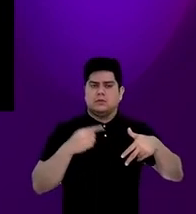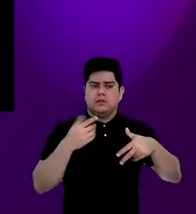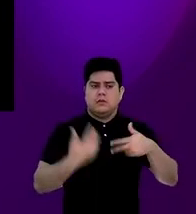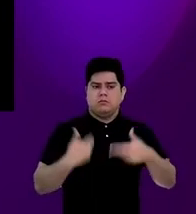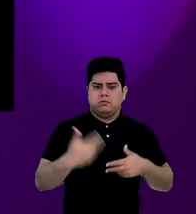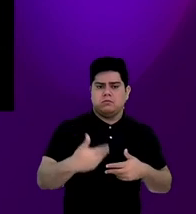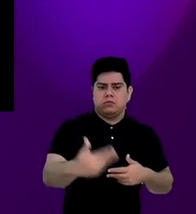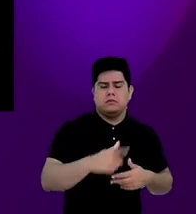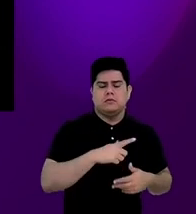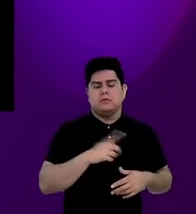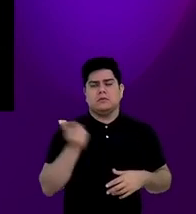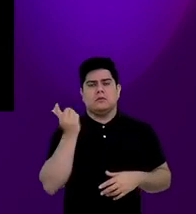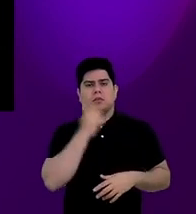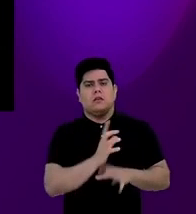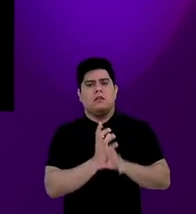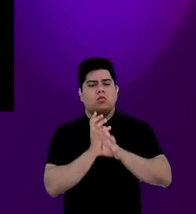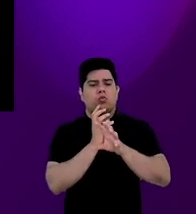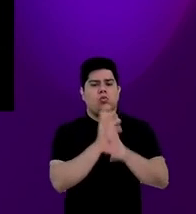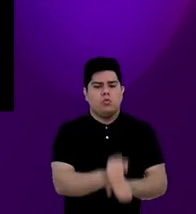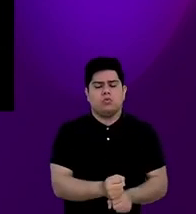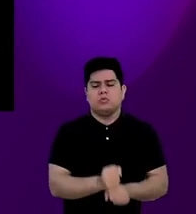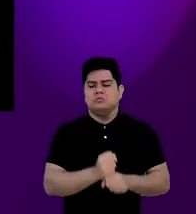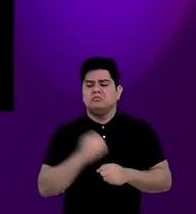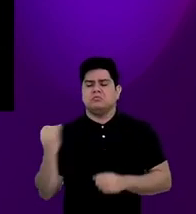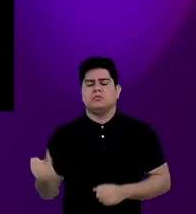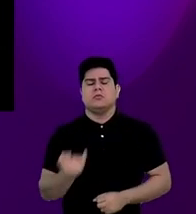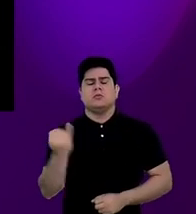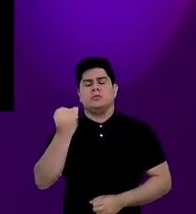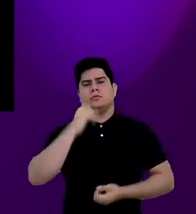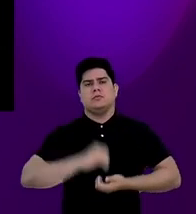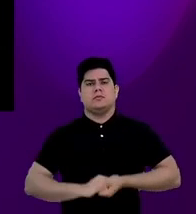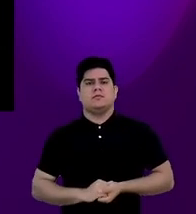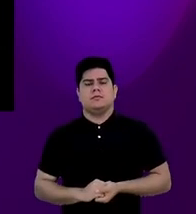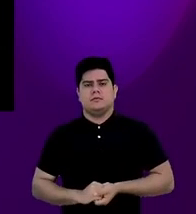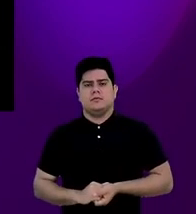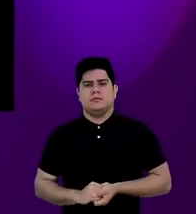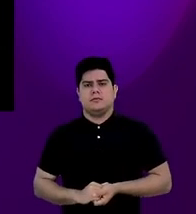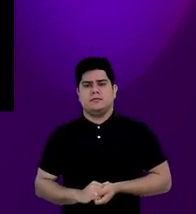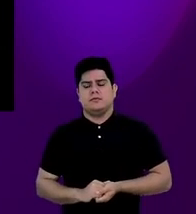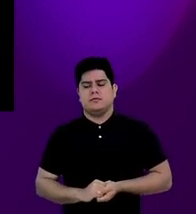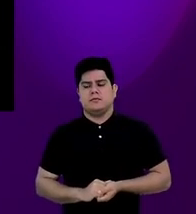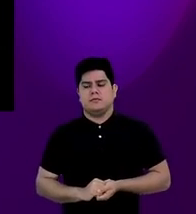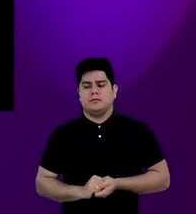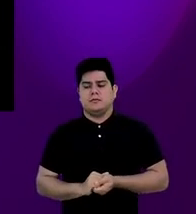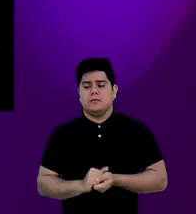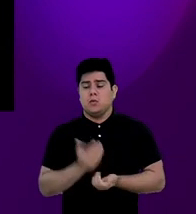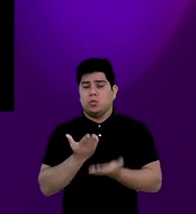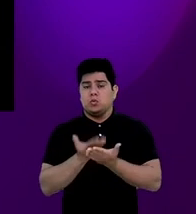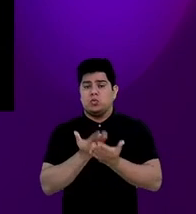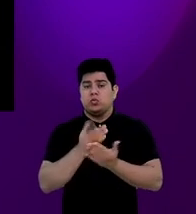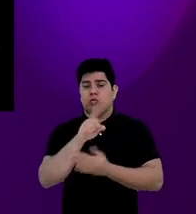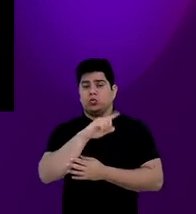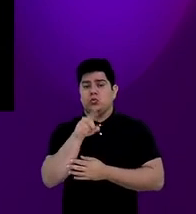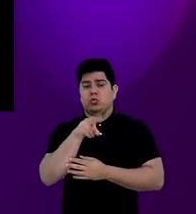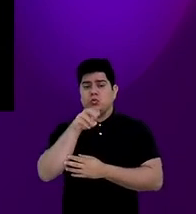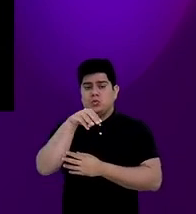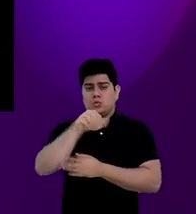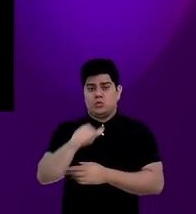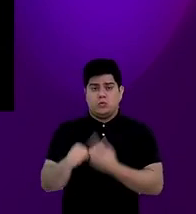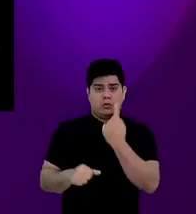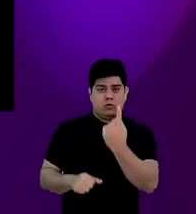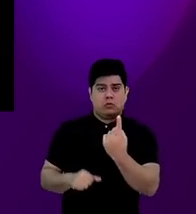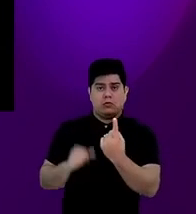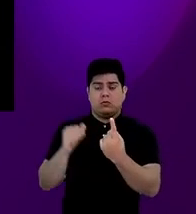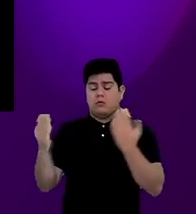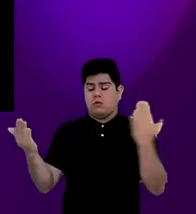um resultado bastante significativo. O estudo ZUMA 1 foi comparado de modo